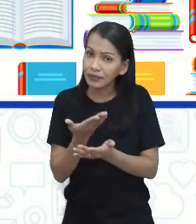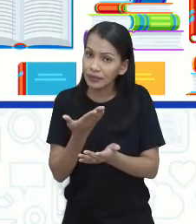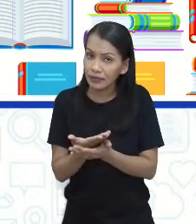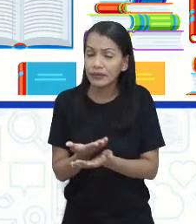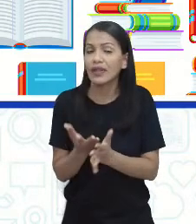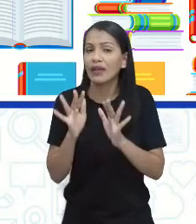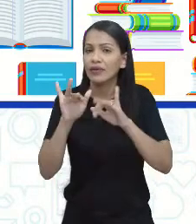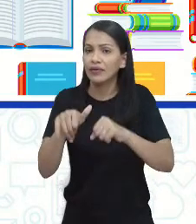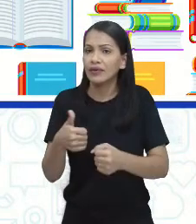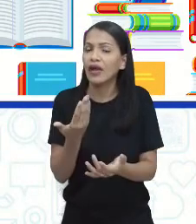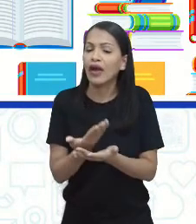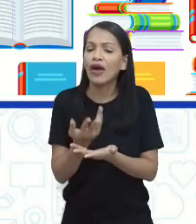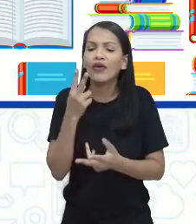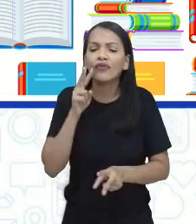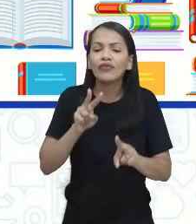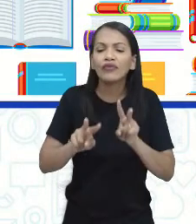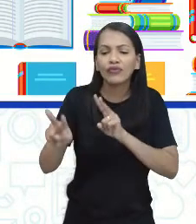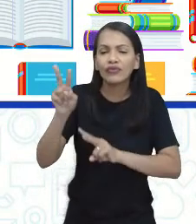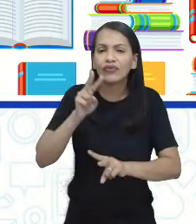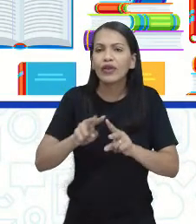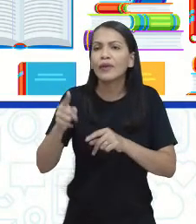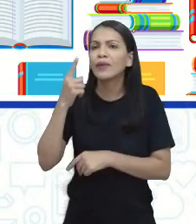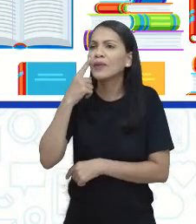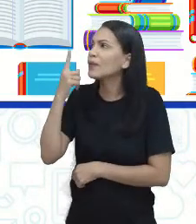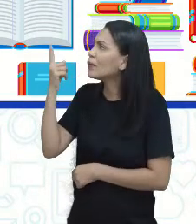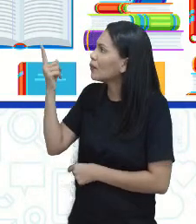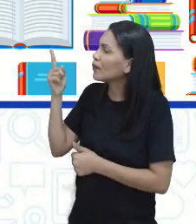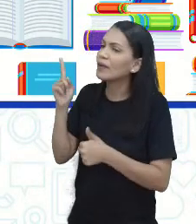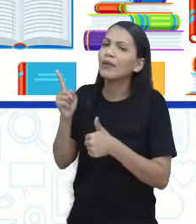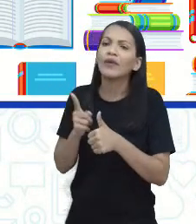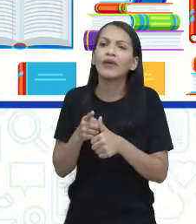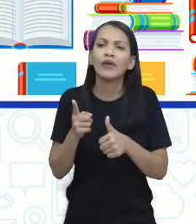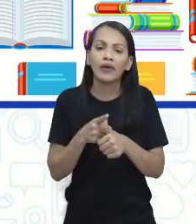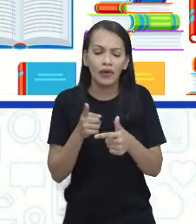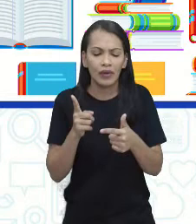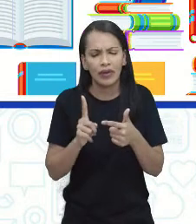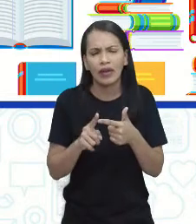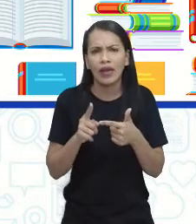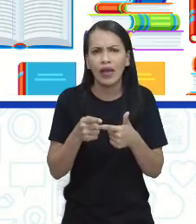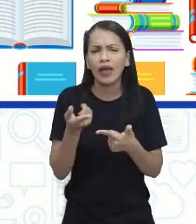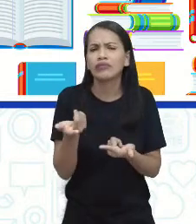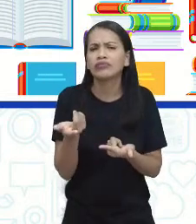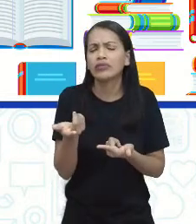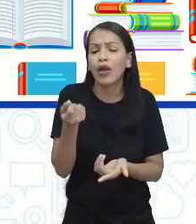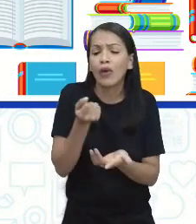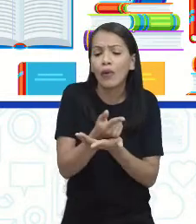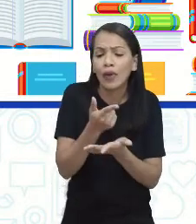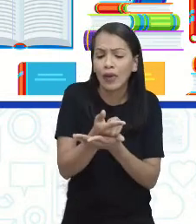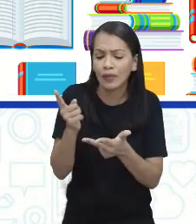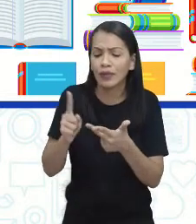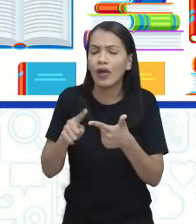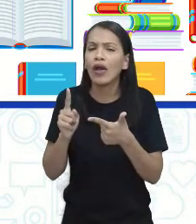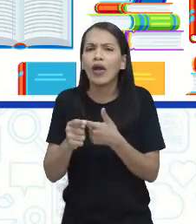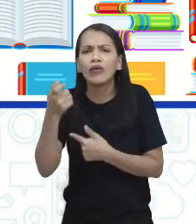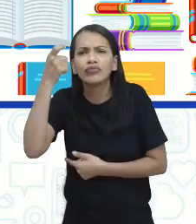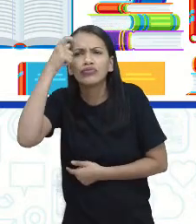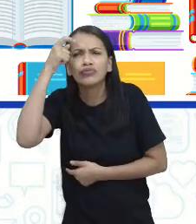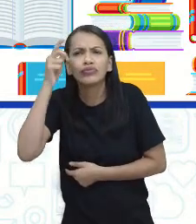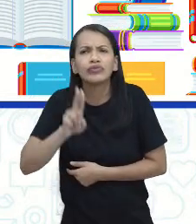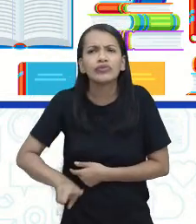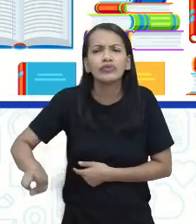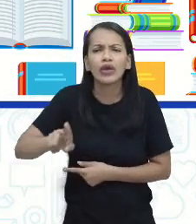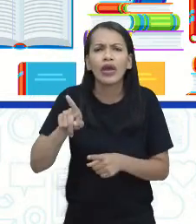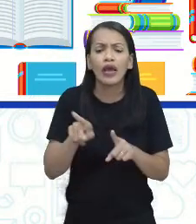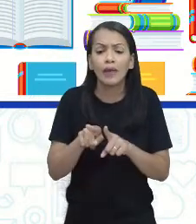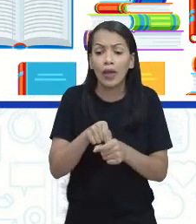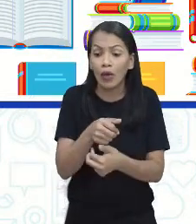aula de hoje. Nós vimos consumismo, o consumo consciente, recursos naturais e algumas atitudes,